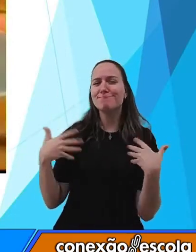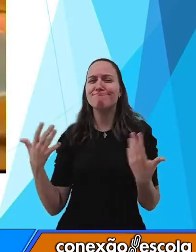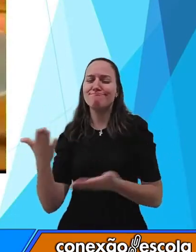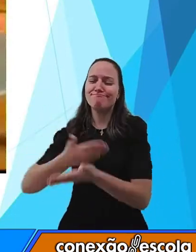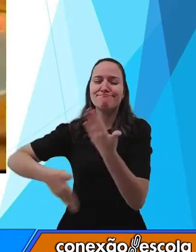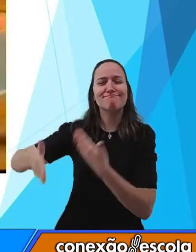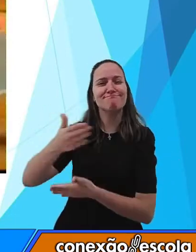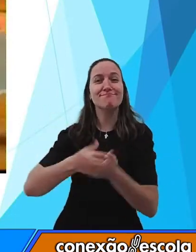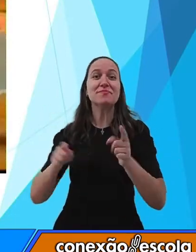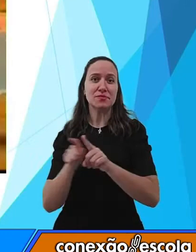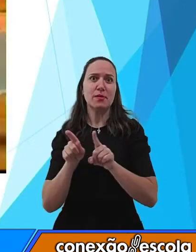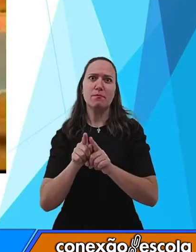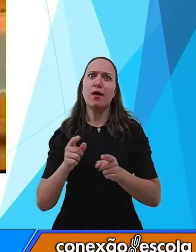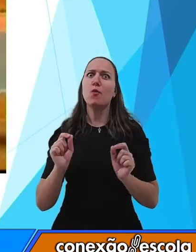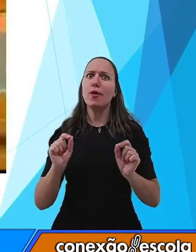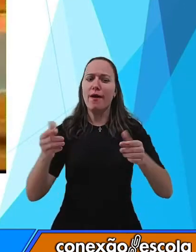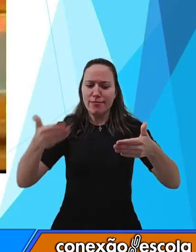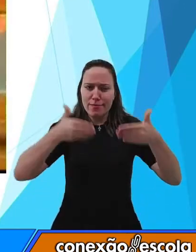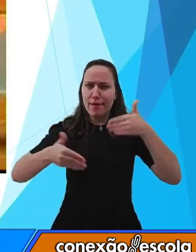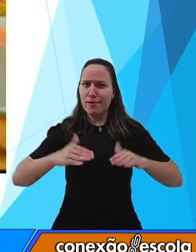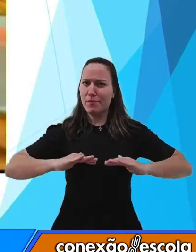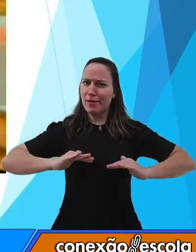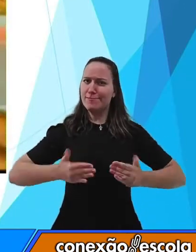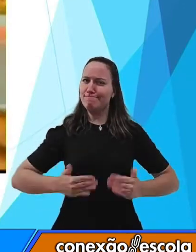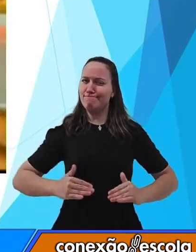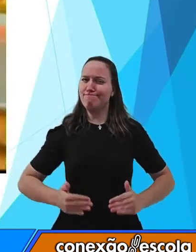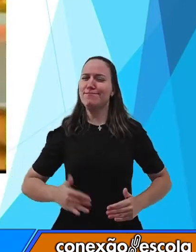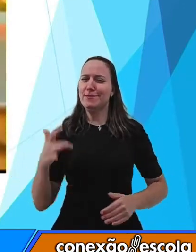condicionamento físico e manutenção da saúde.